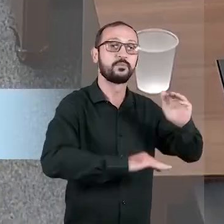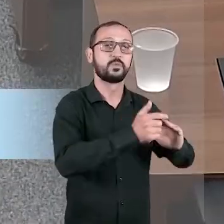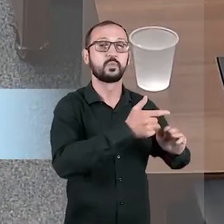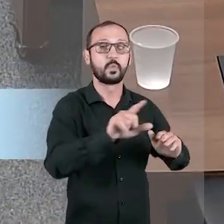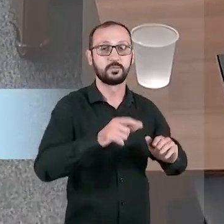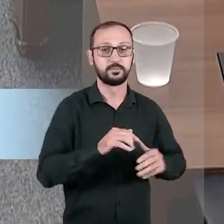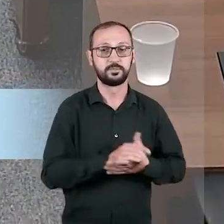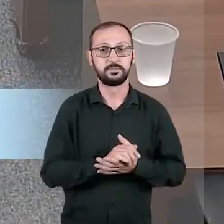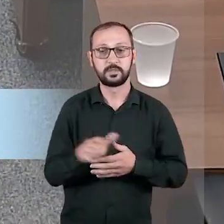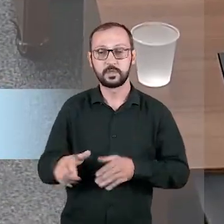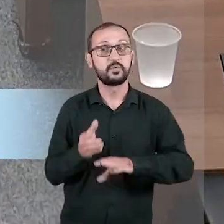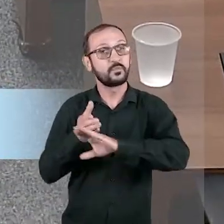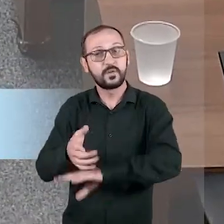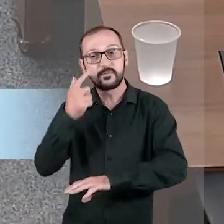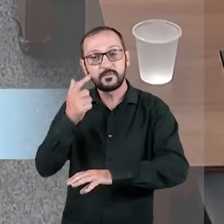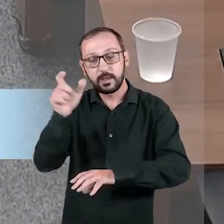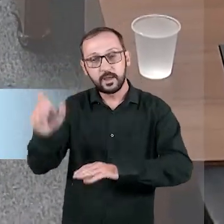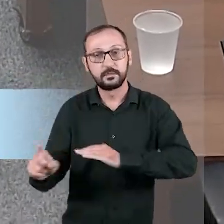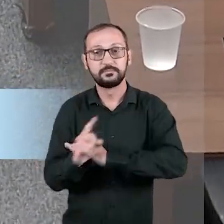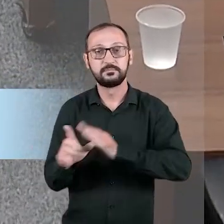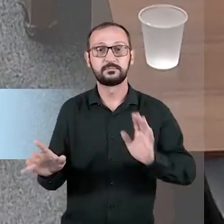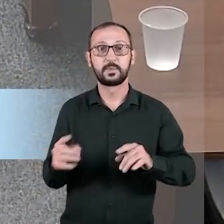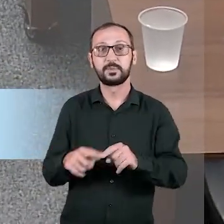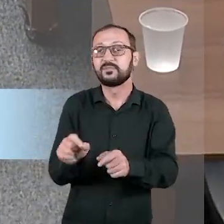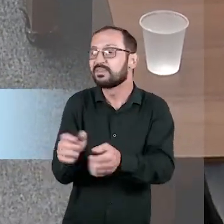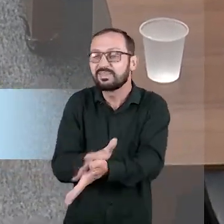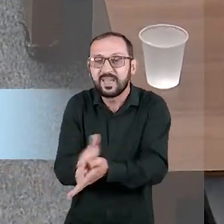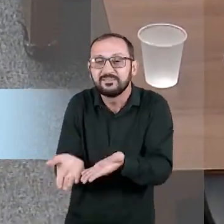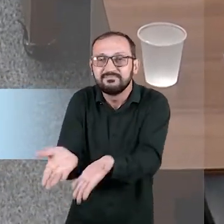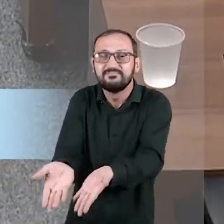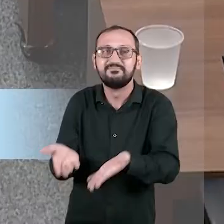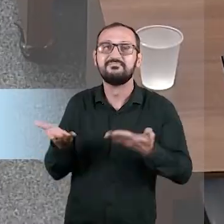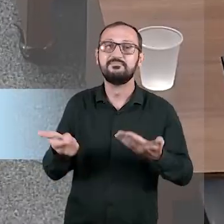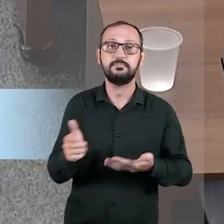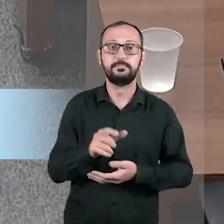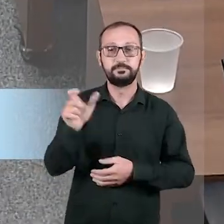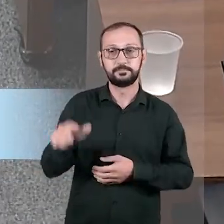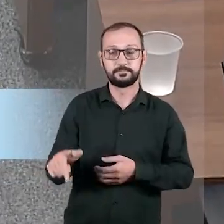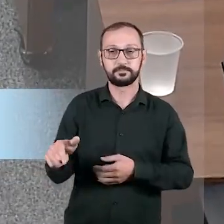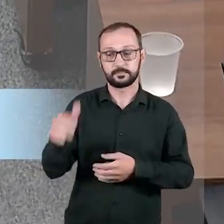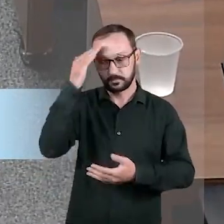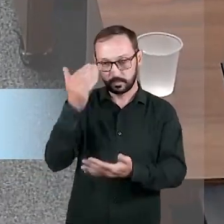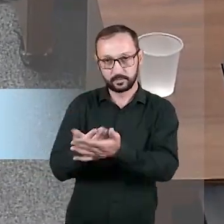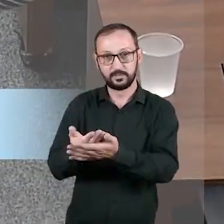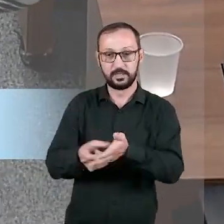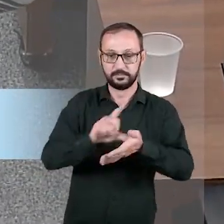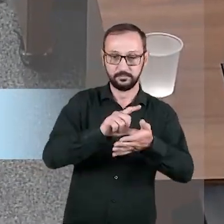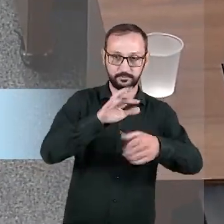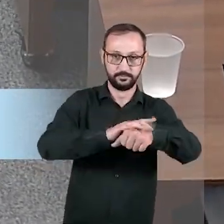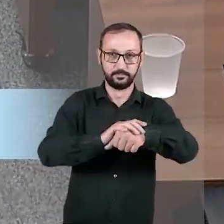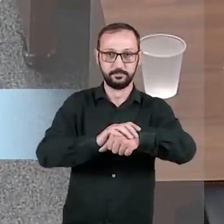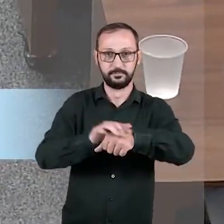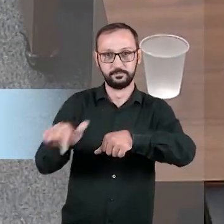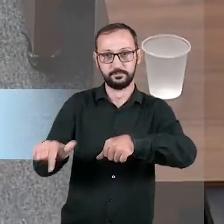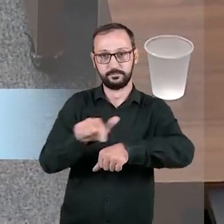paliativista. E aí ele não vai mais visitar o paciente, porque ele não tem mais nada para fazer. Só que o paciente confiava nele quando ele